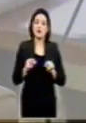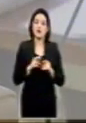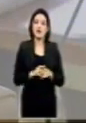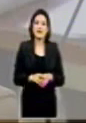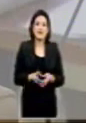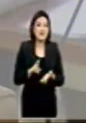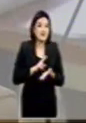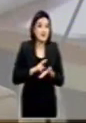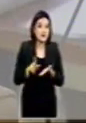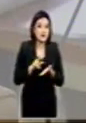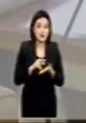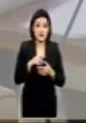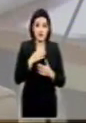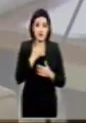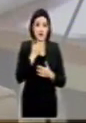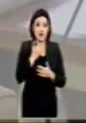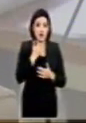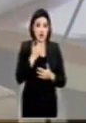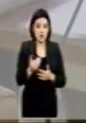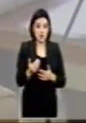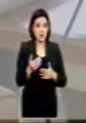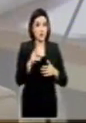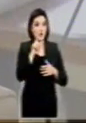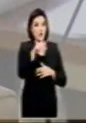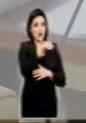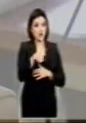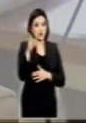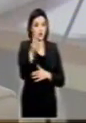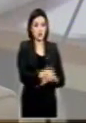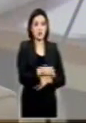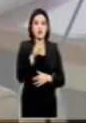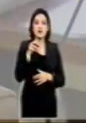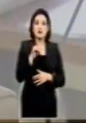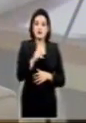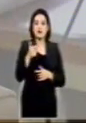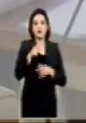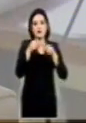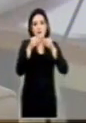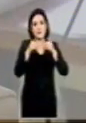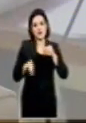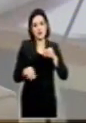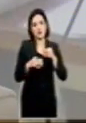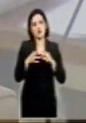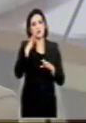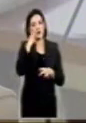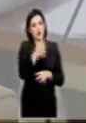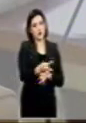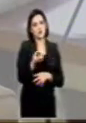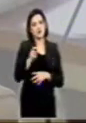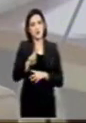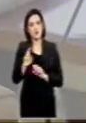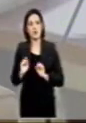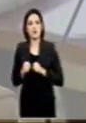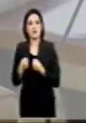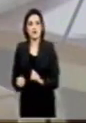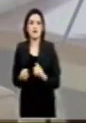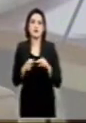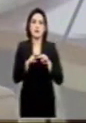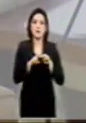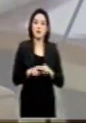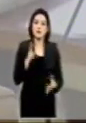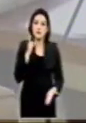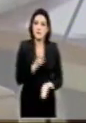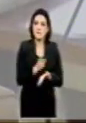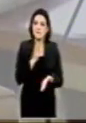será declarado nulo se da nulidade não resultar prejuízo para a acusação ou para a defesa. Por isso, embora não